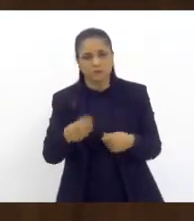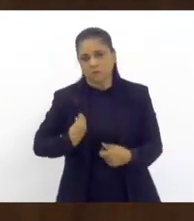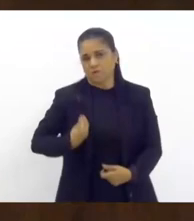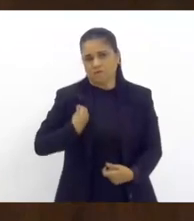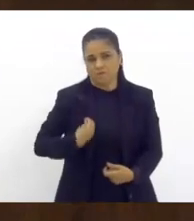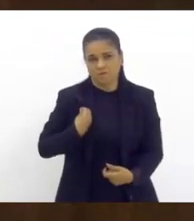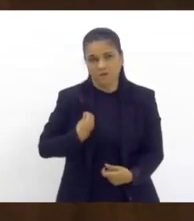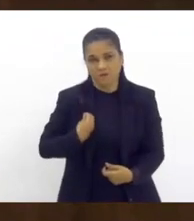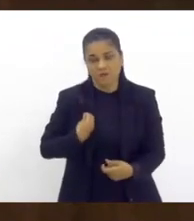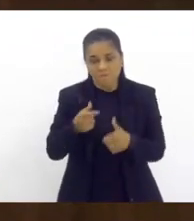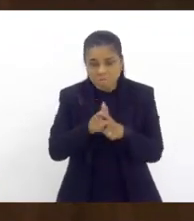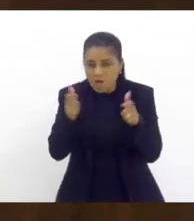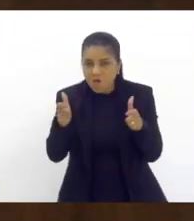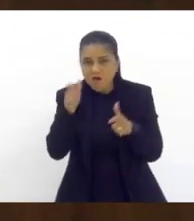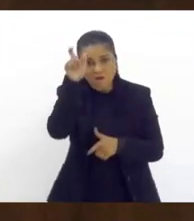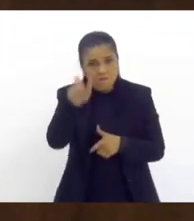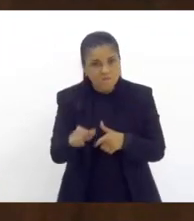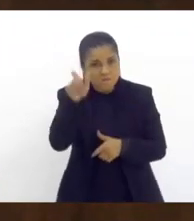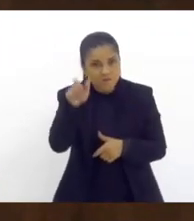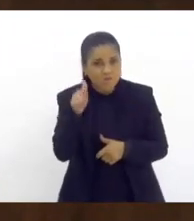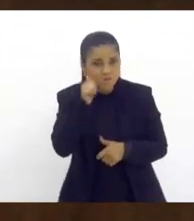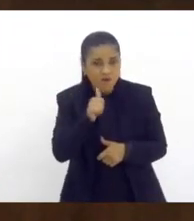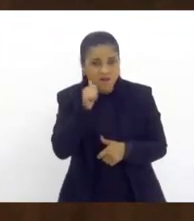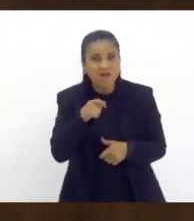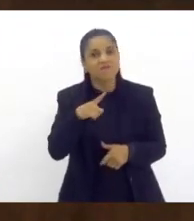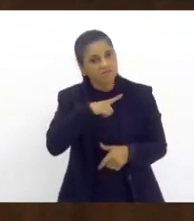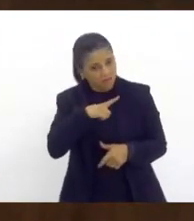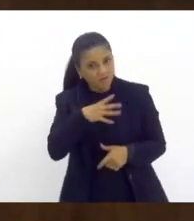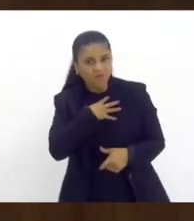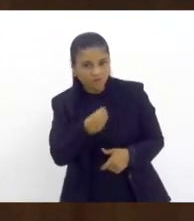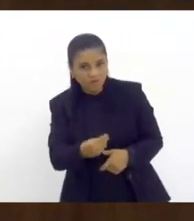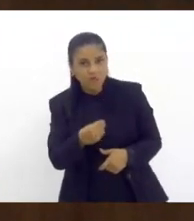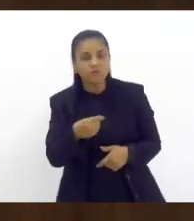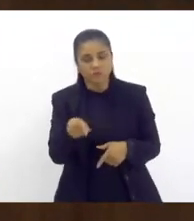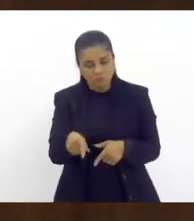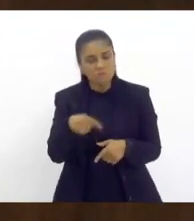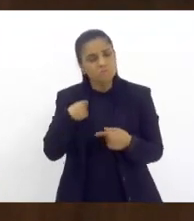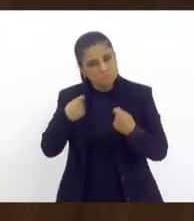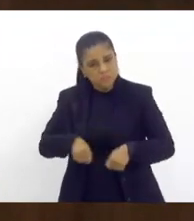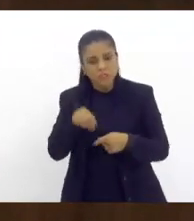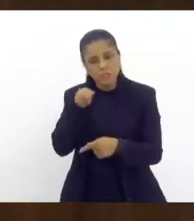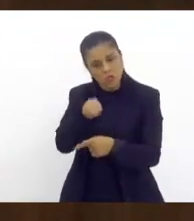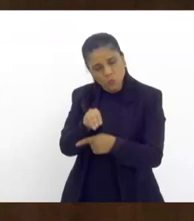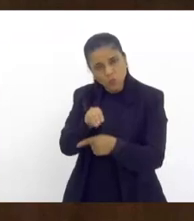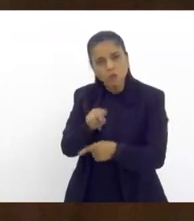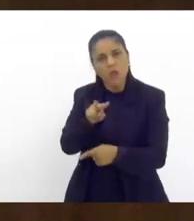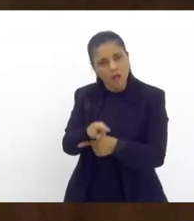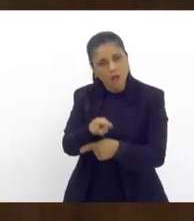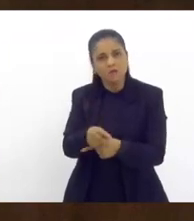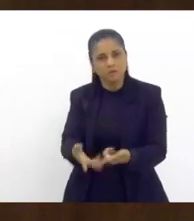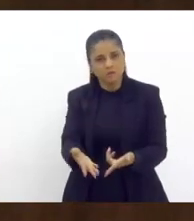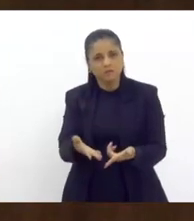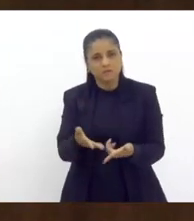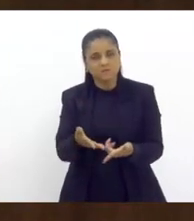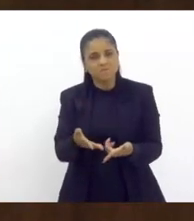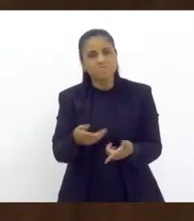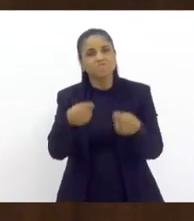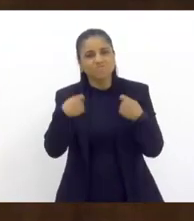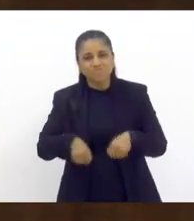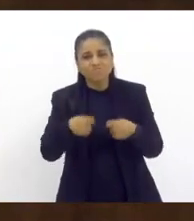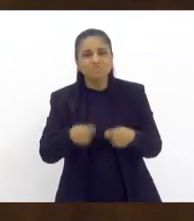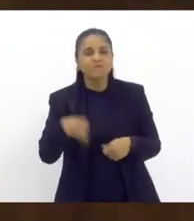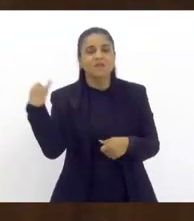mulheres têm filhos. Filhos que têm necessidade e as próprias necessidades delas. Então, é importantíssimo a gente